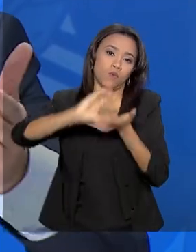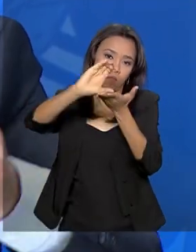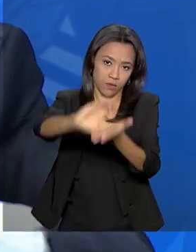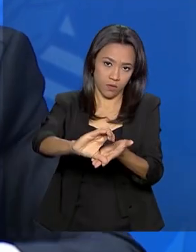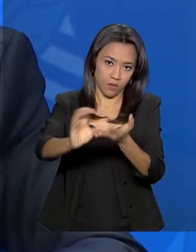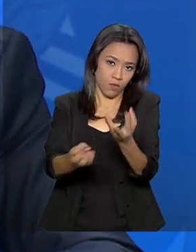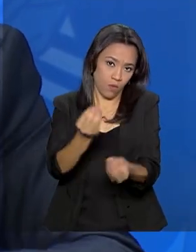vale para tudo. vale tudo.